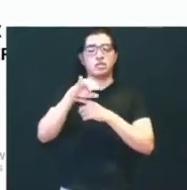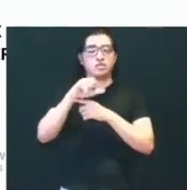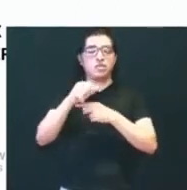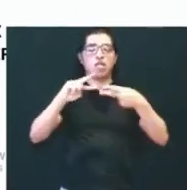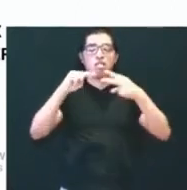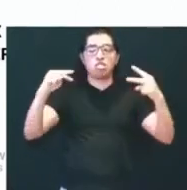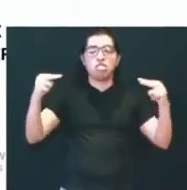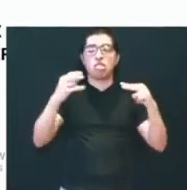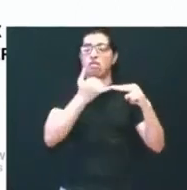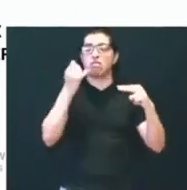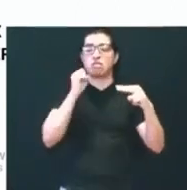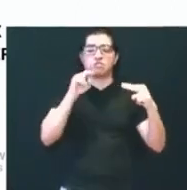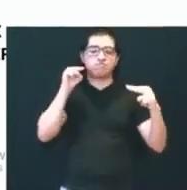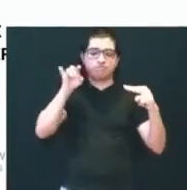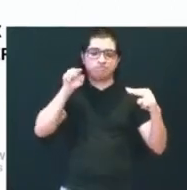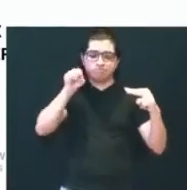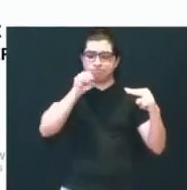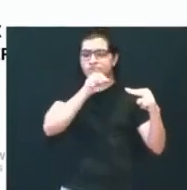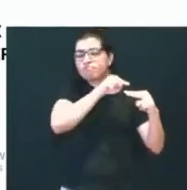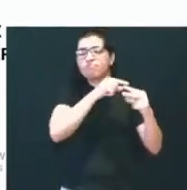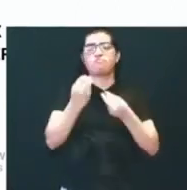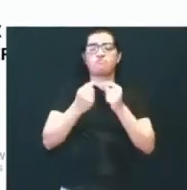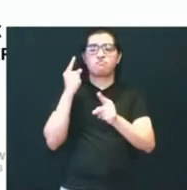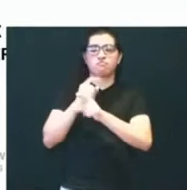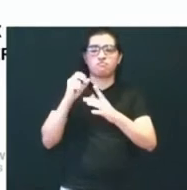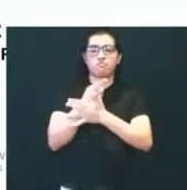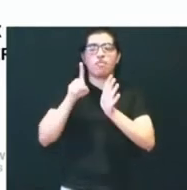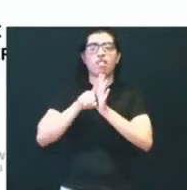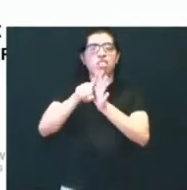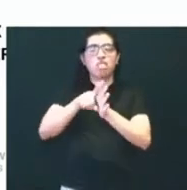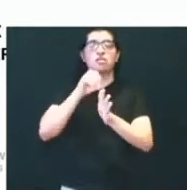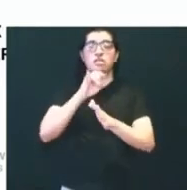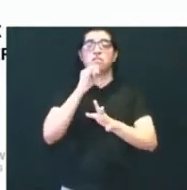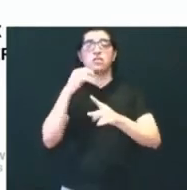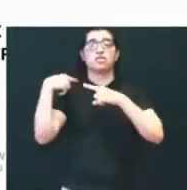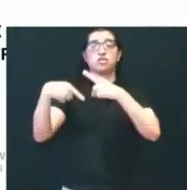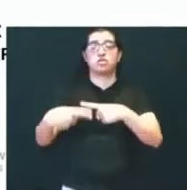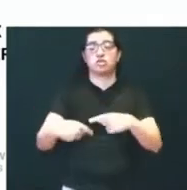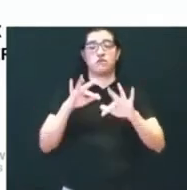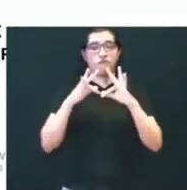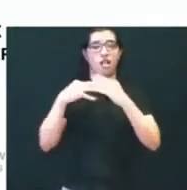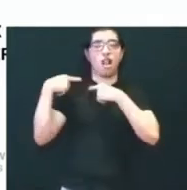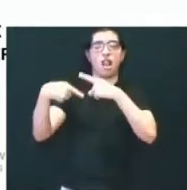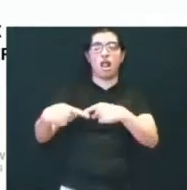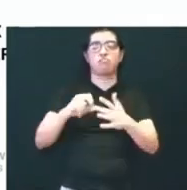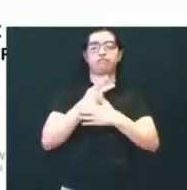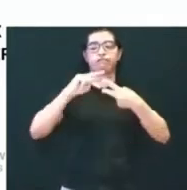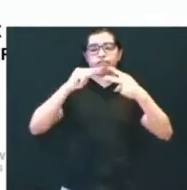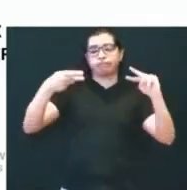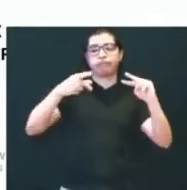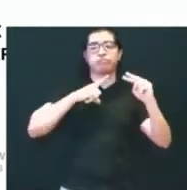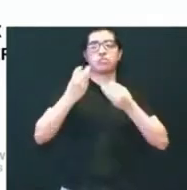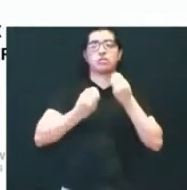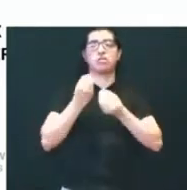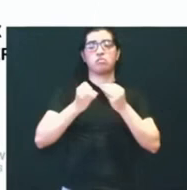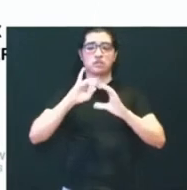está abordando. Então, por exemplo, se a lesão genética acontece nessa fase da diferenciação, onde